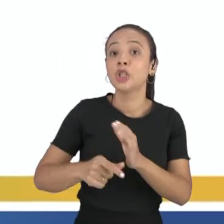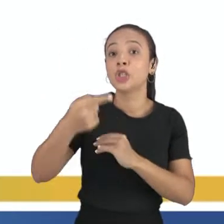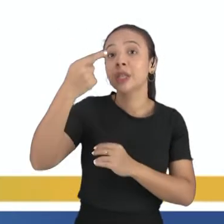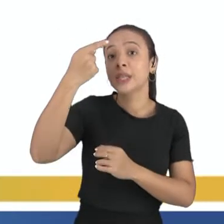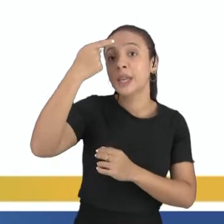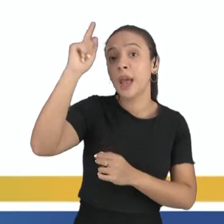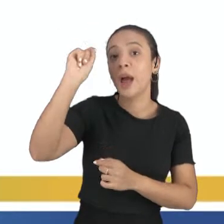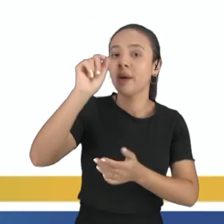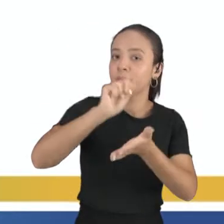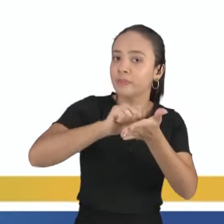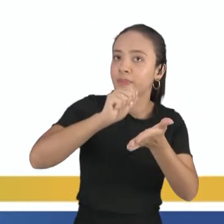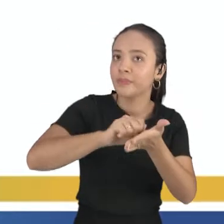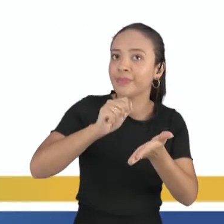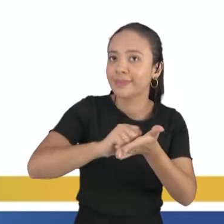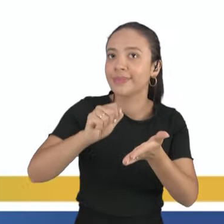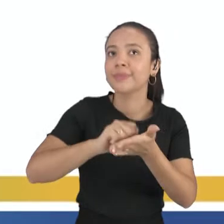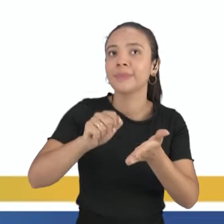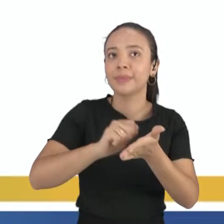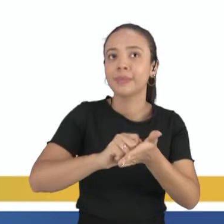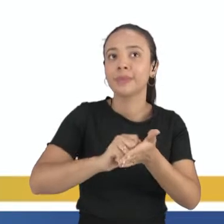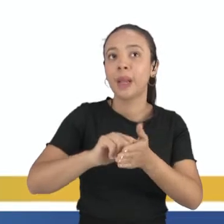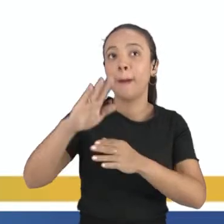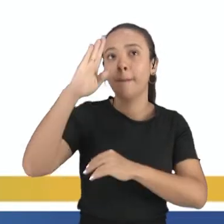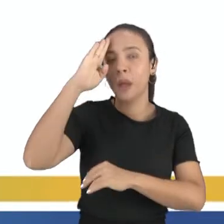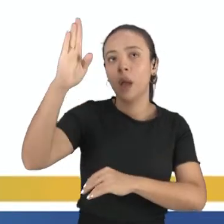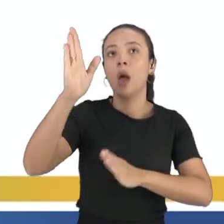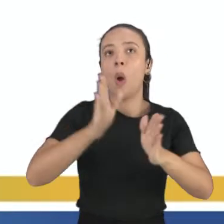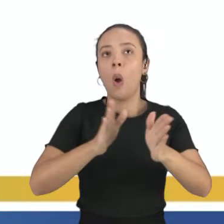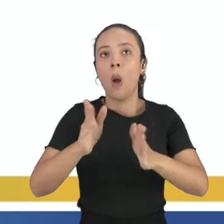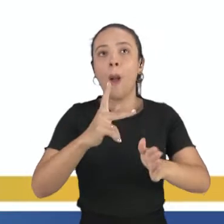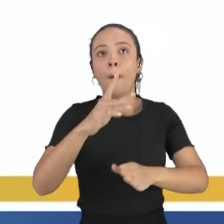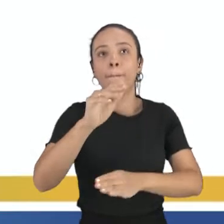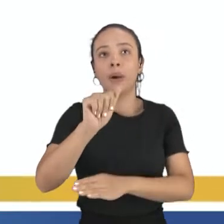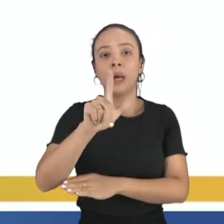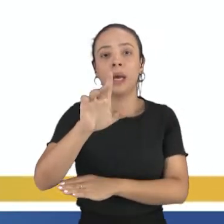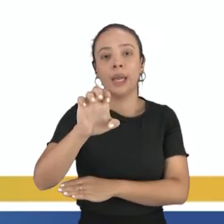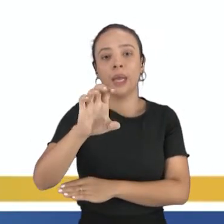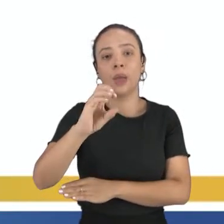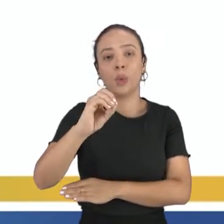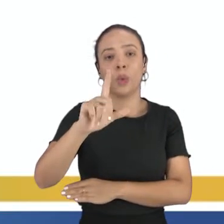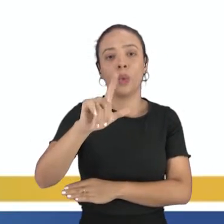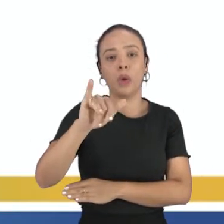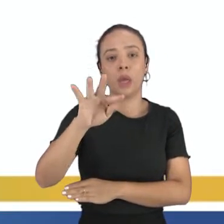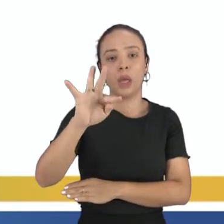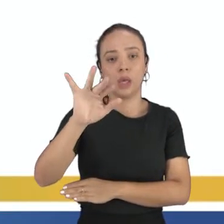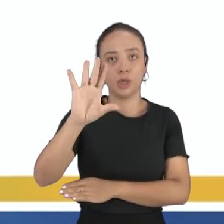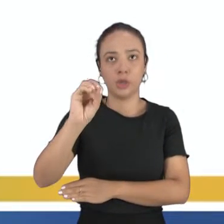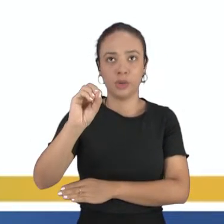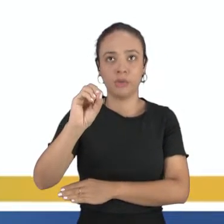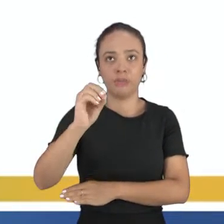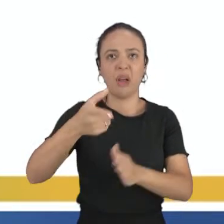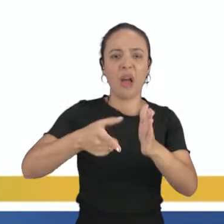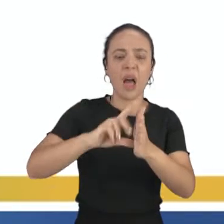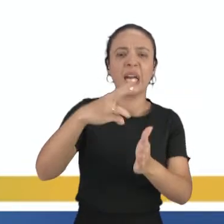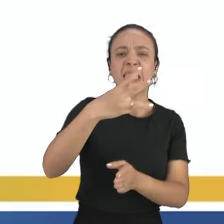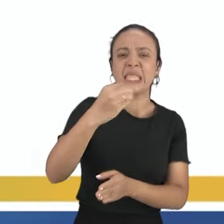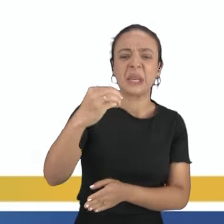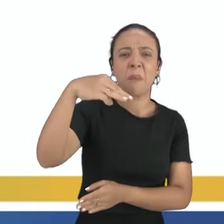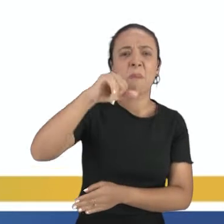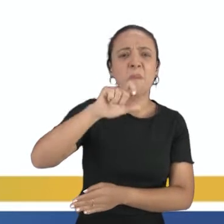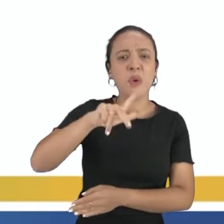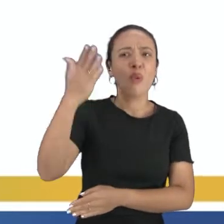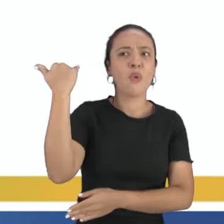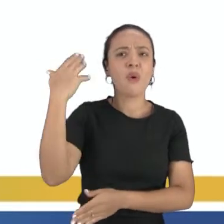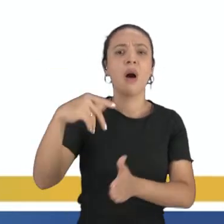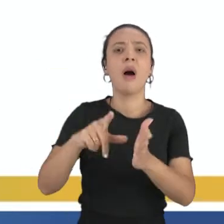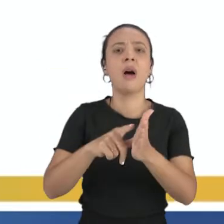escrita, mais precisamente do Paleolítico Superior, cerca de 30 mil anos antes de Cristo. Uma